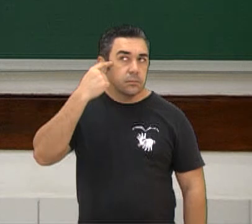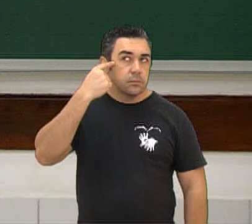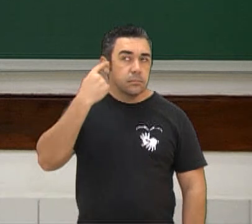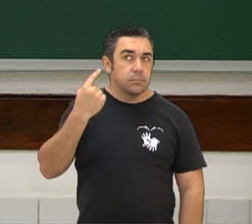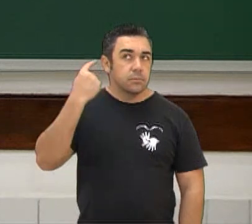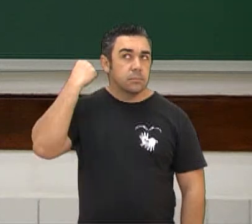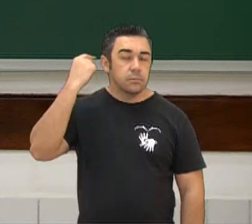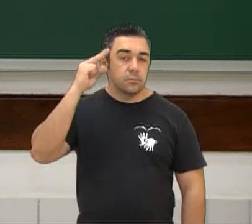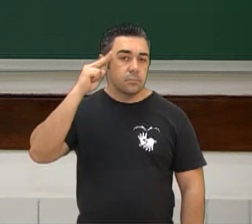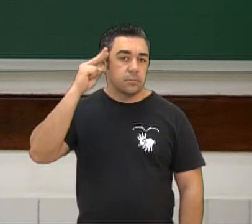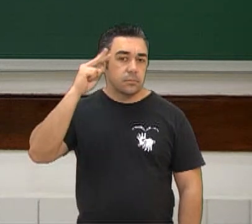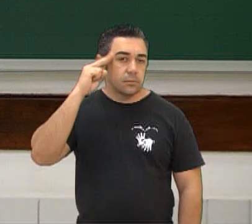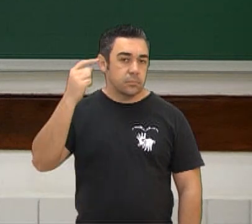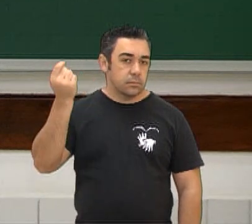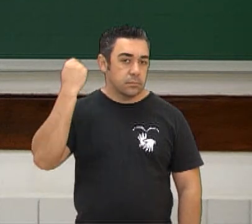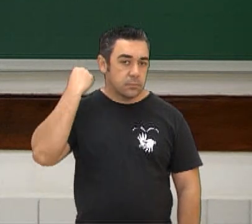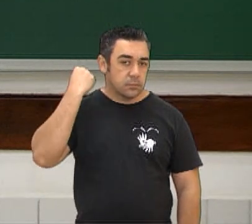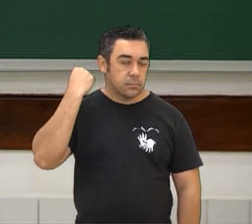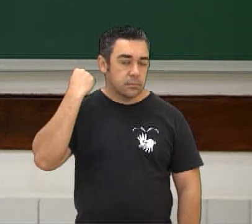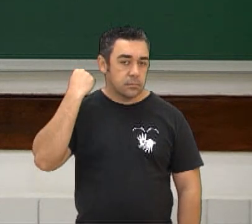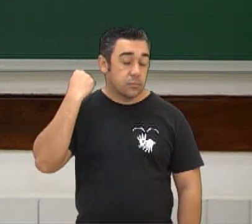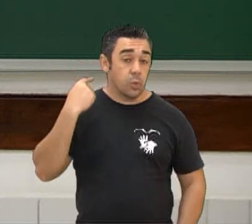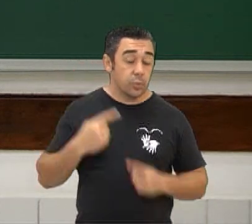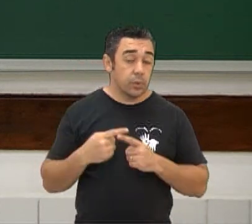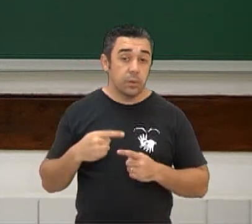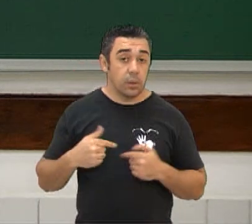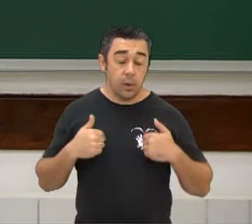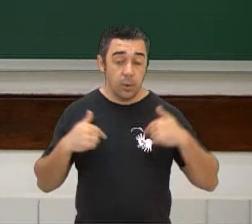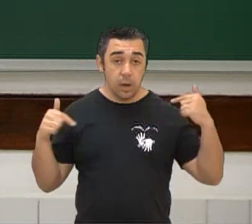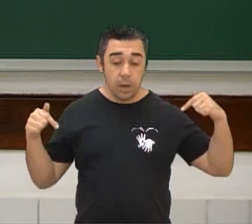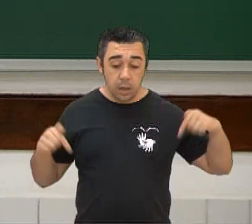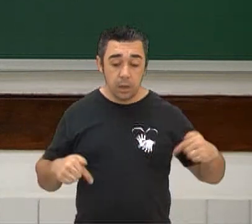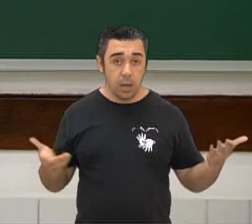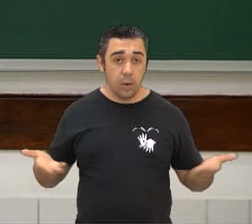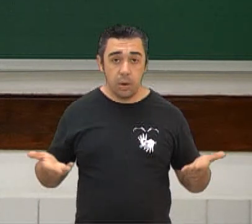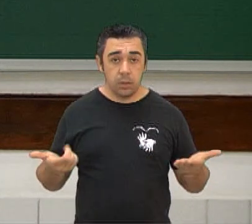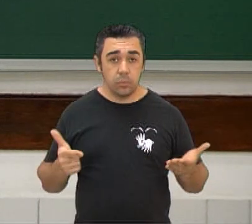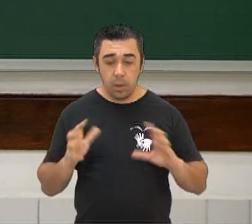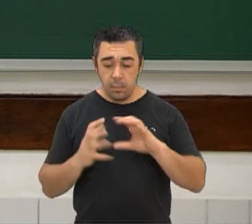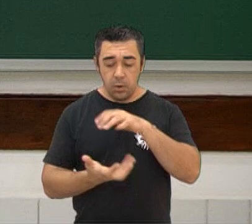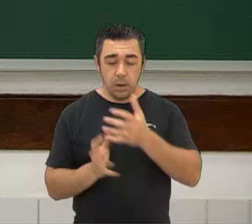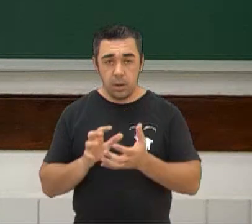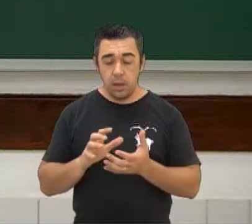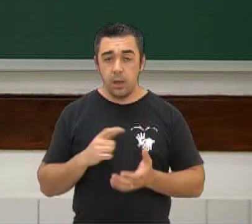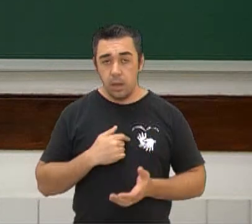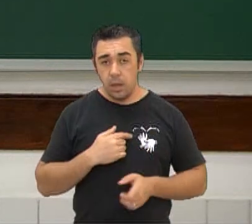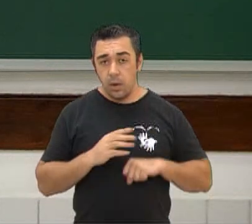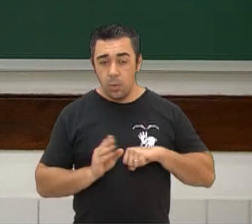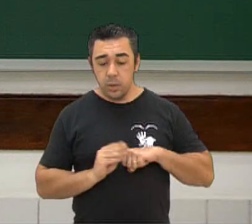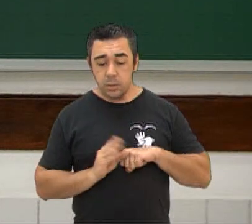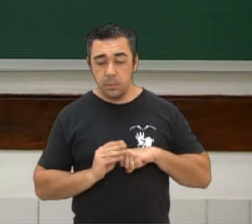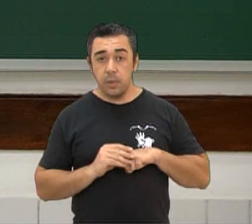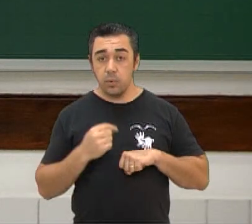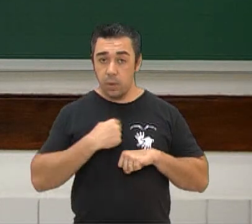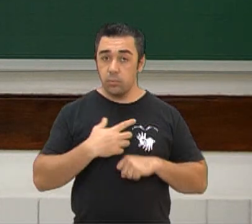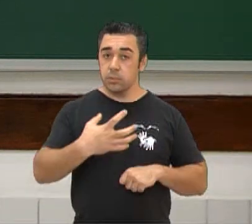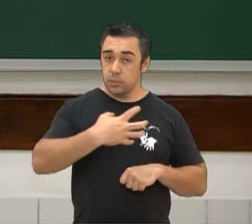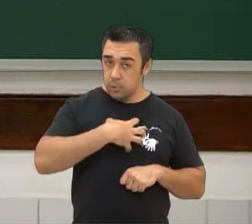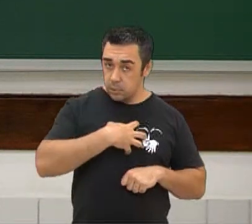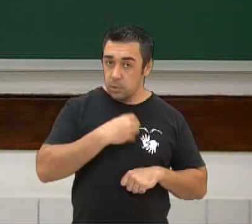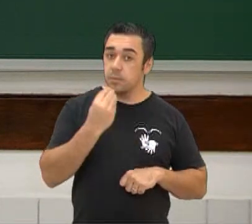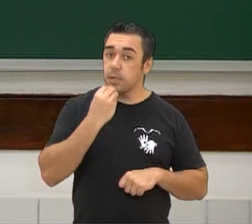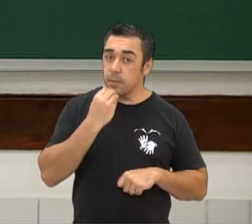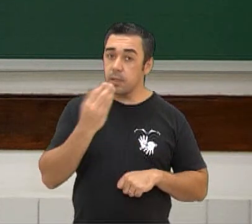recordações que eu tenho dessa bola de basquete, porque eu não tenho ela na mão. Então, é um conhecimento que eu tive pelos sentidos, mas